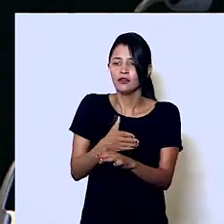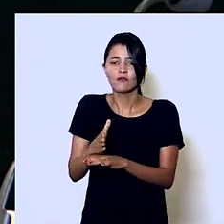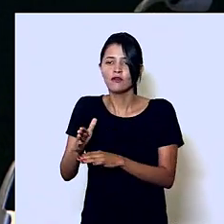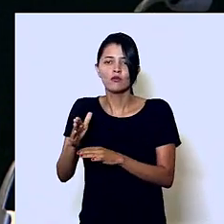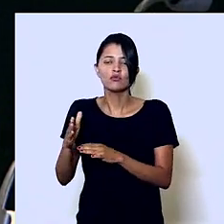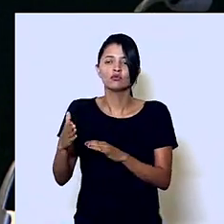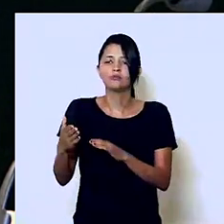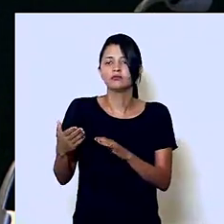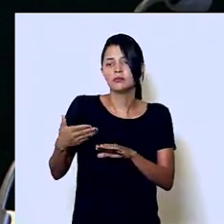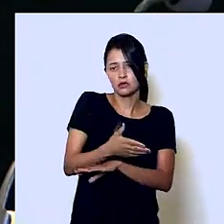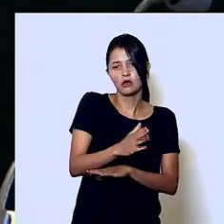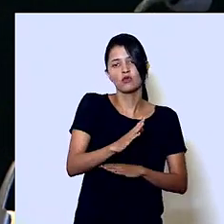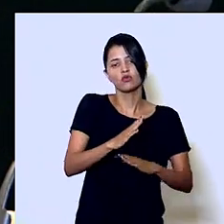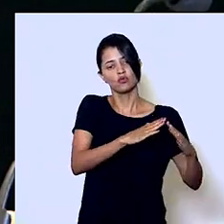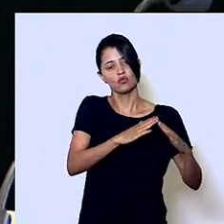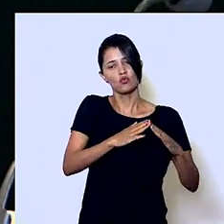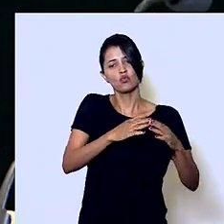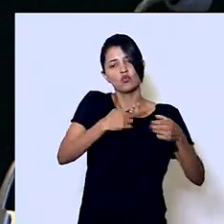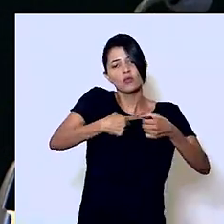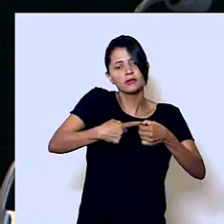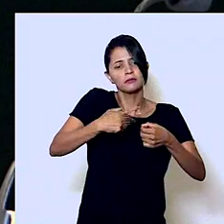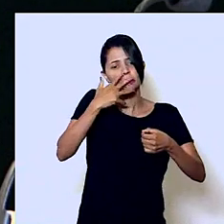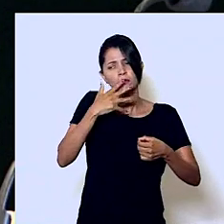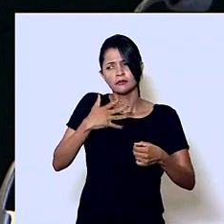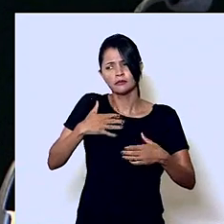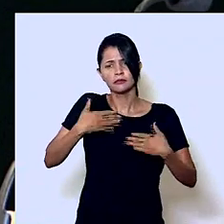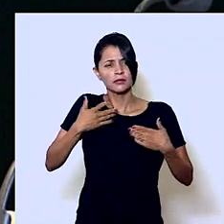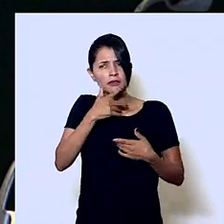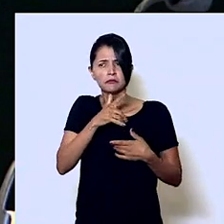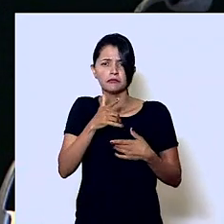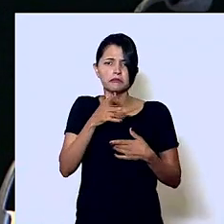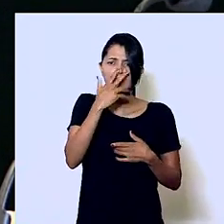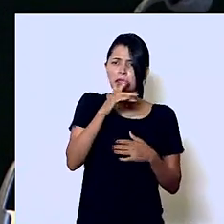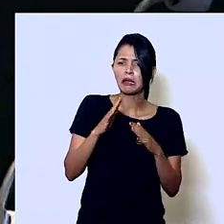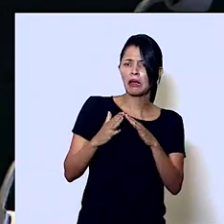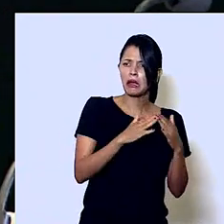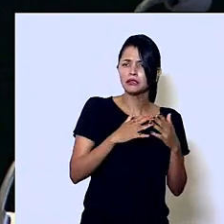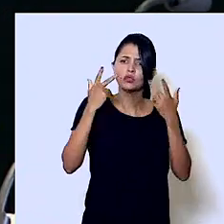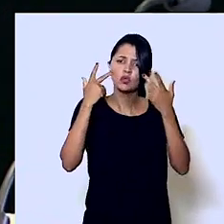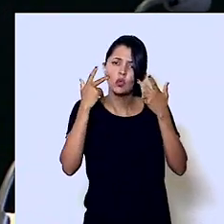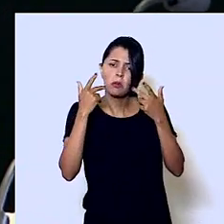assim, insuspeita, uma vizinhança residencial, casas de classe média, assim, totalmente